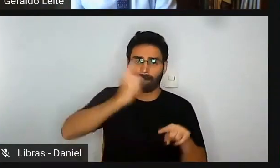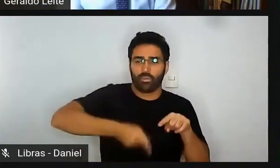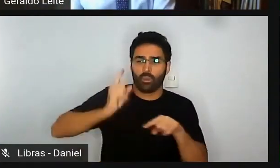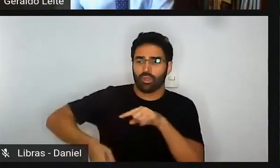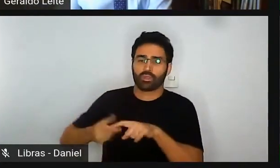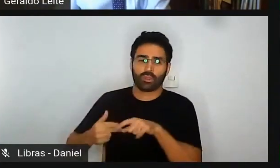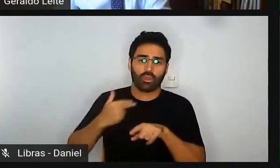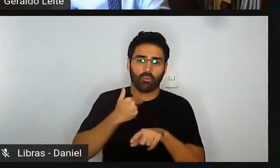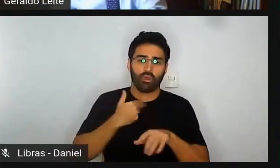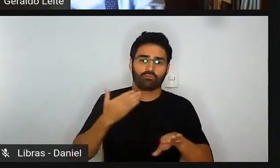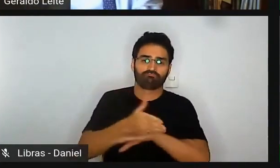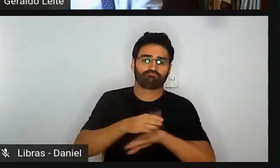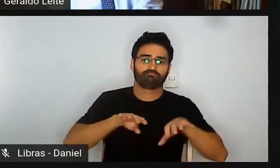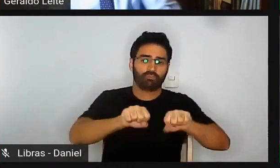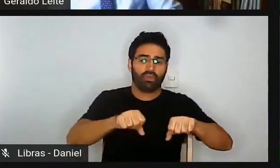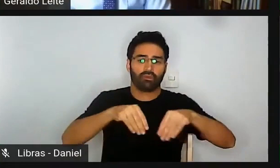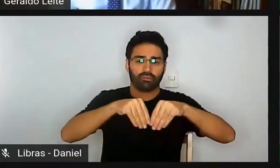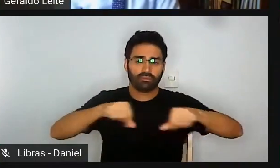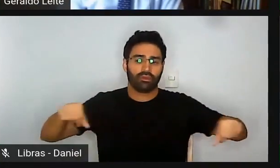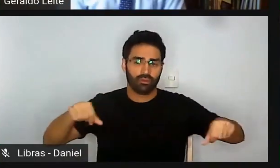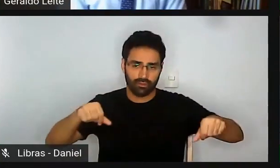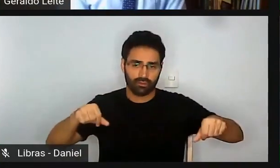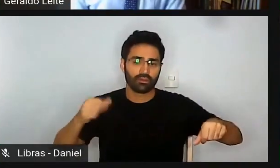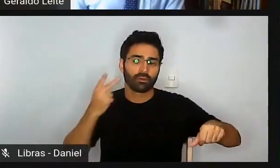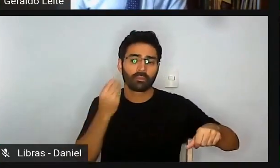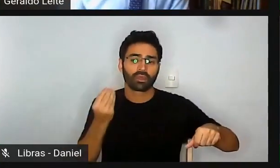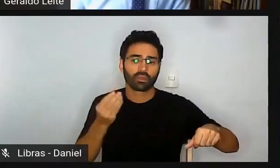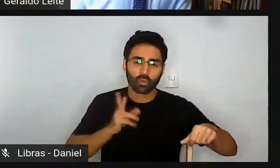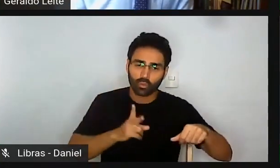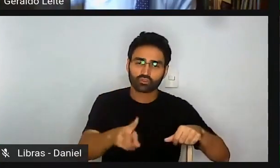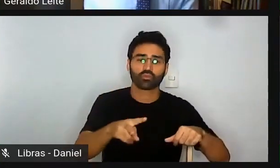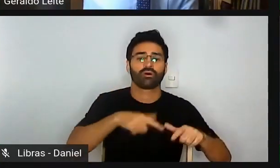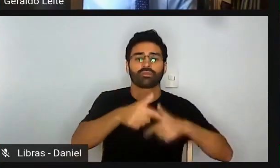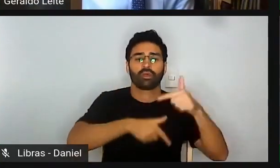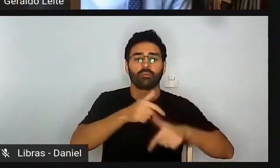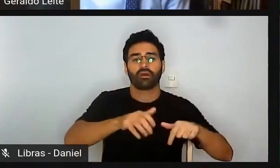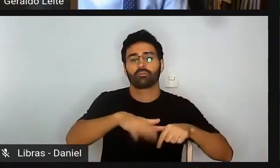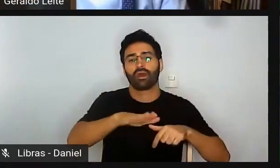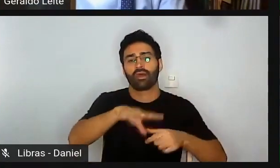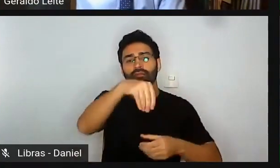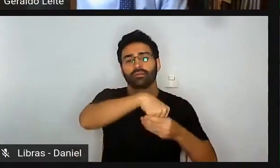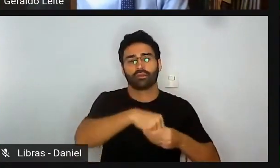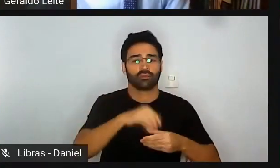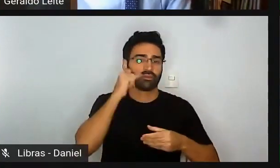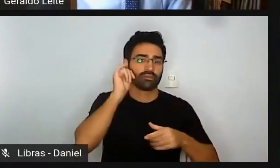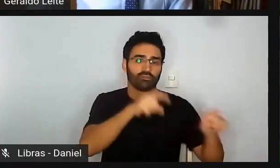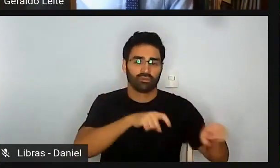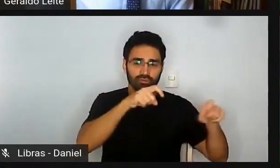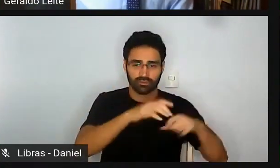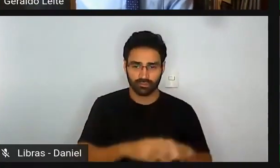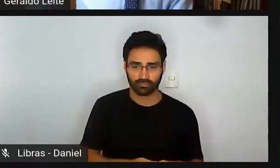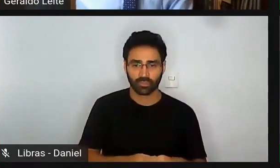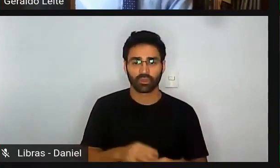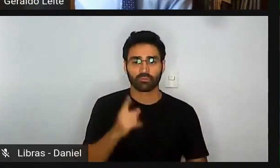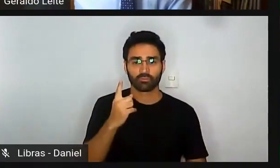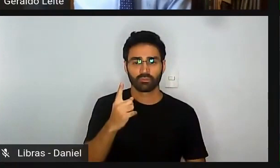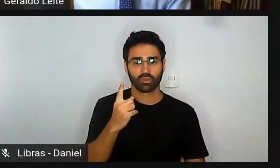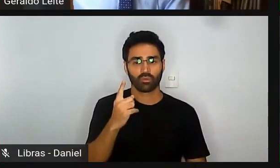poder continuar como mão de obra barata nas fazendas. Um outro decreto, esse de 1854, é o